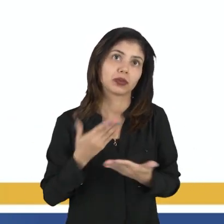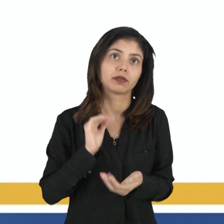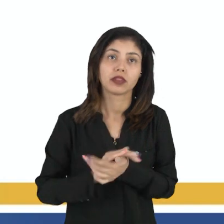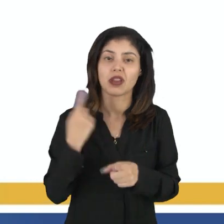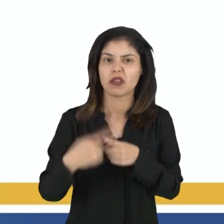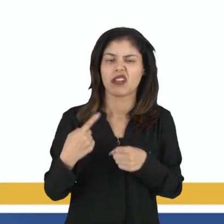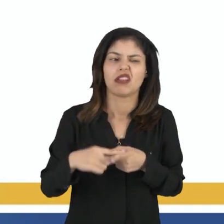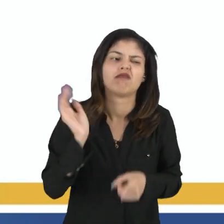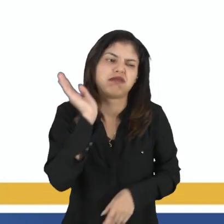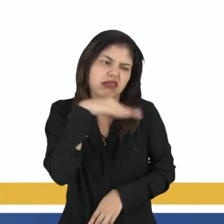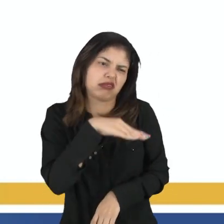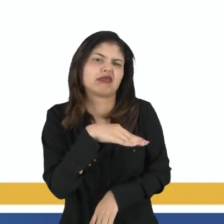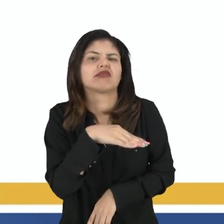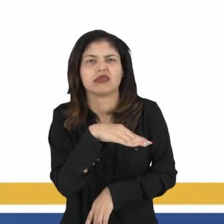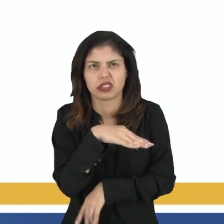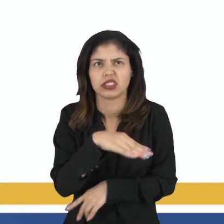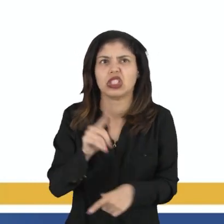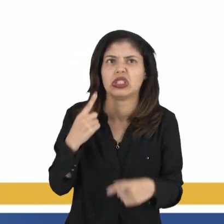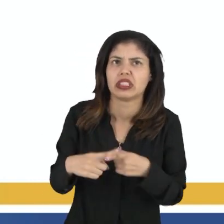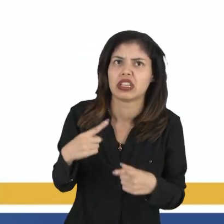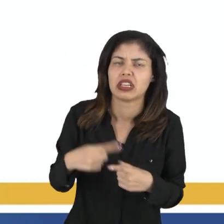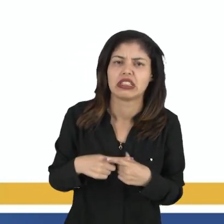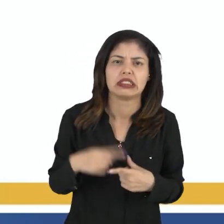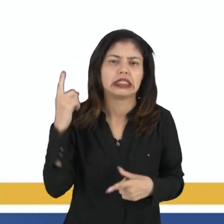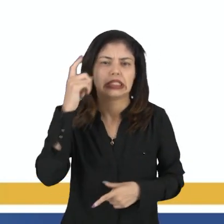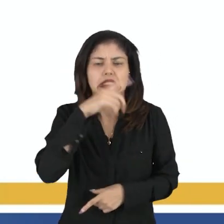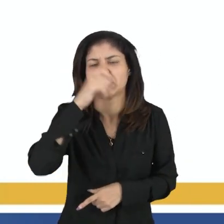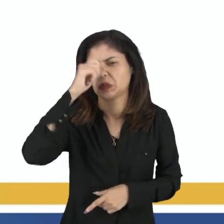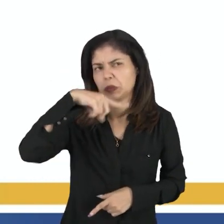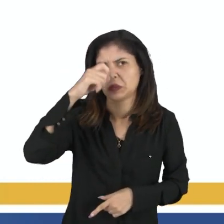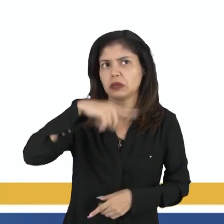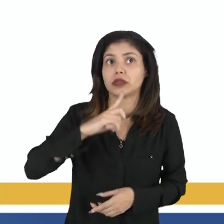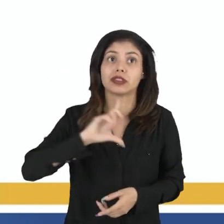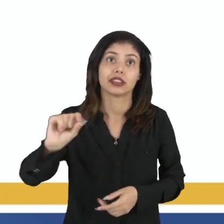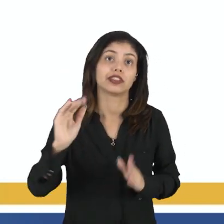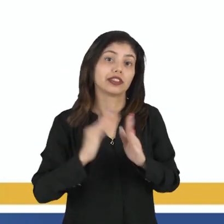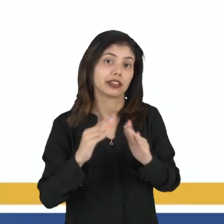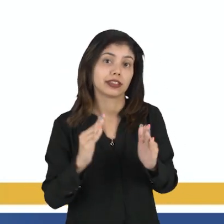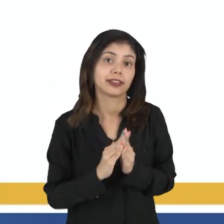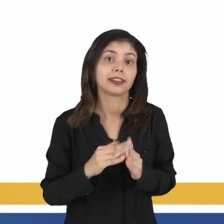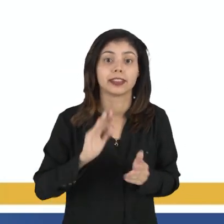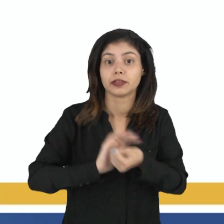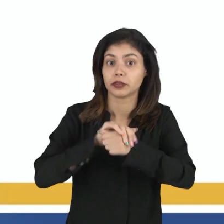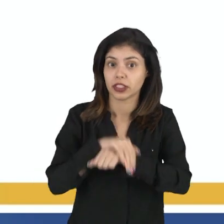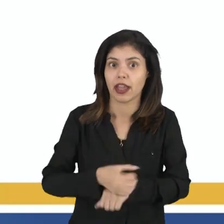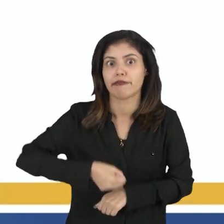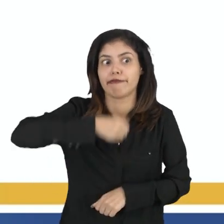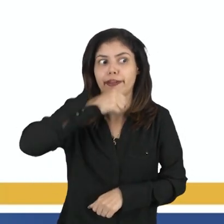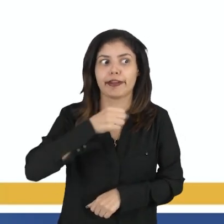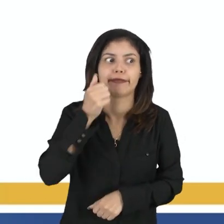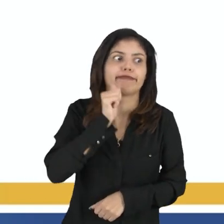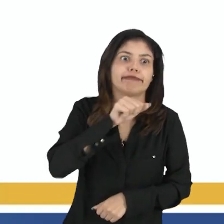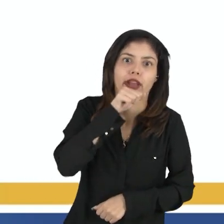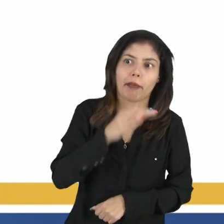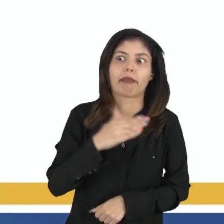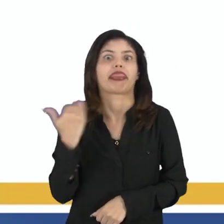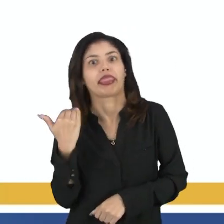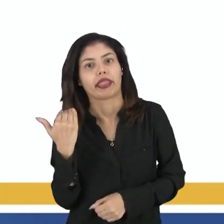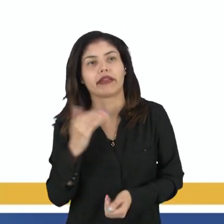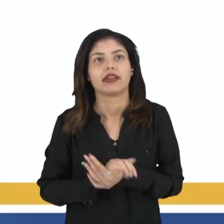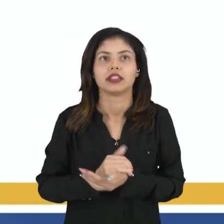porque estou malzão. Peguei uma gripe brava e se eu sair de casa à noite, a velha me mata.